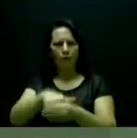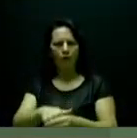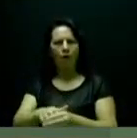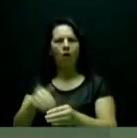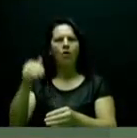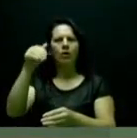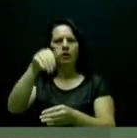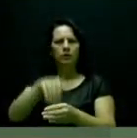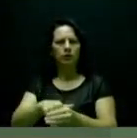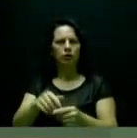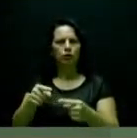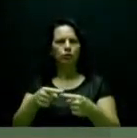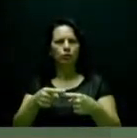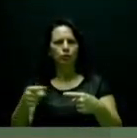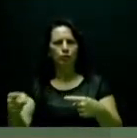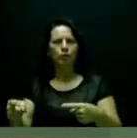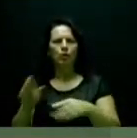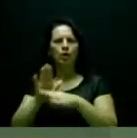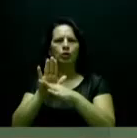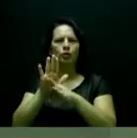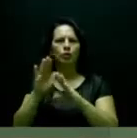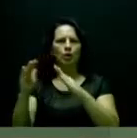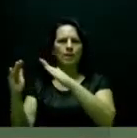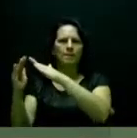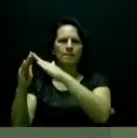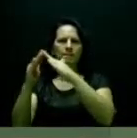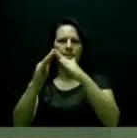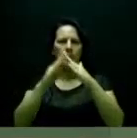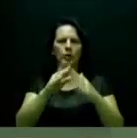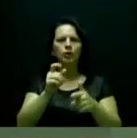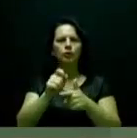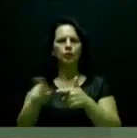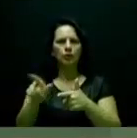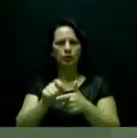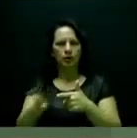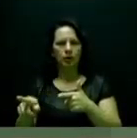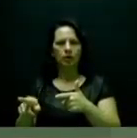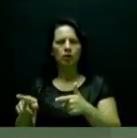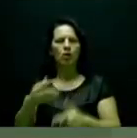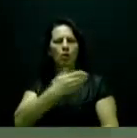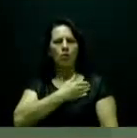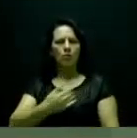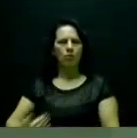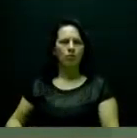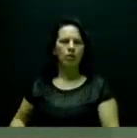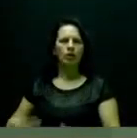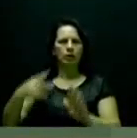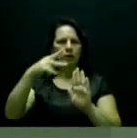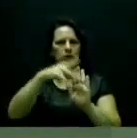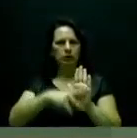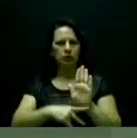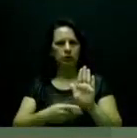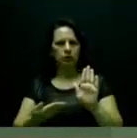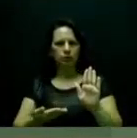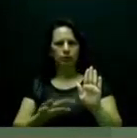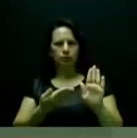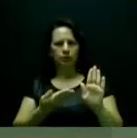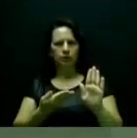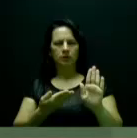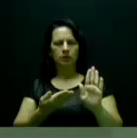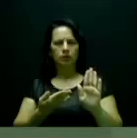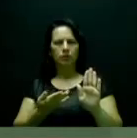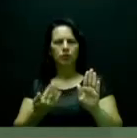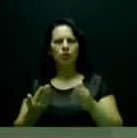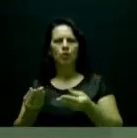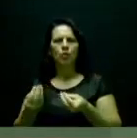a prorrogação do auxílio moradia. Quando o governo manda um projeto de lei desse porte, é como se